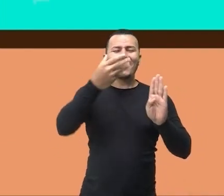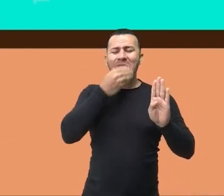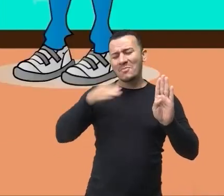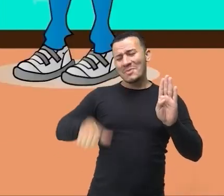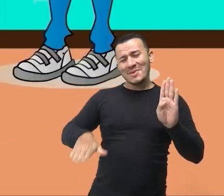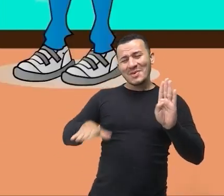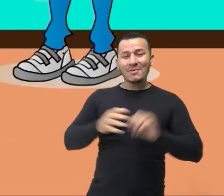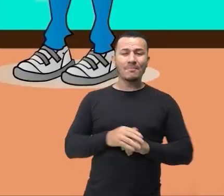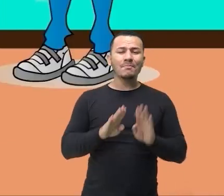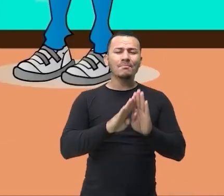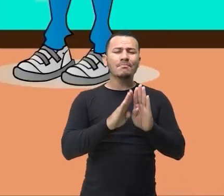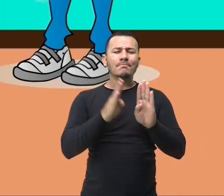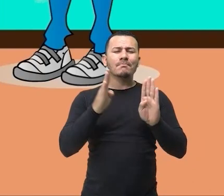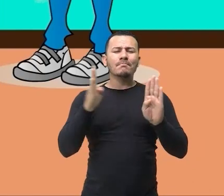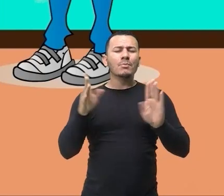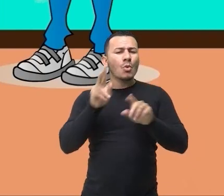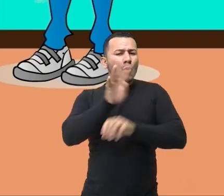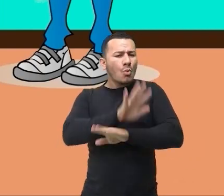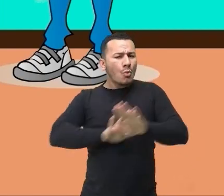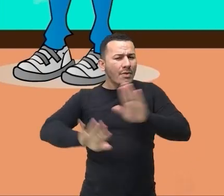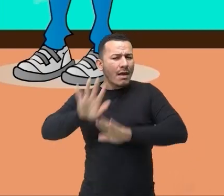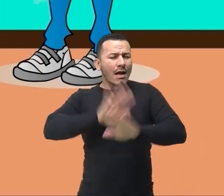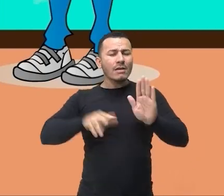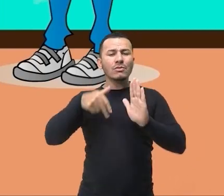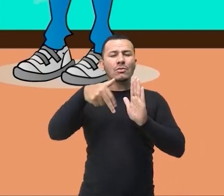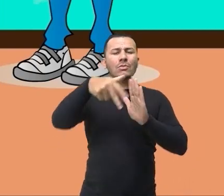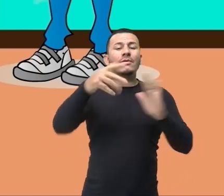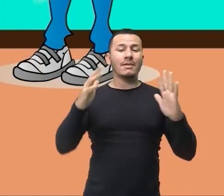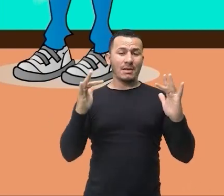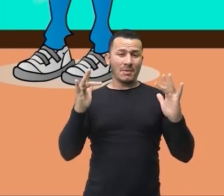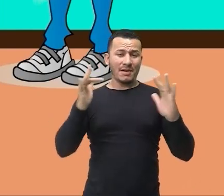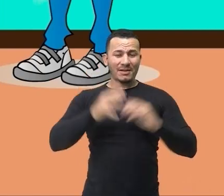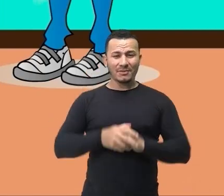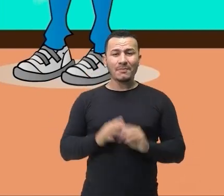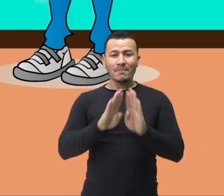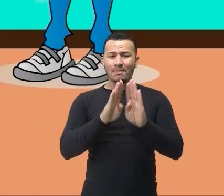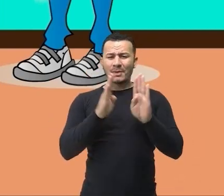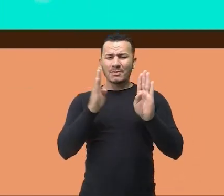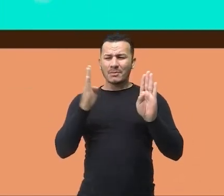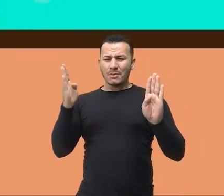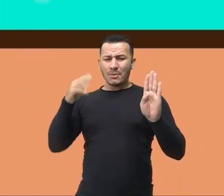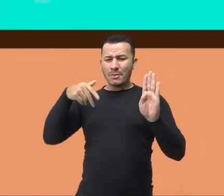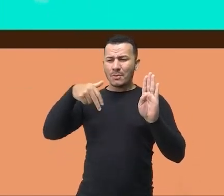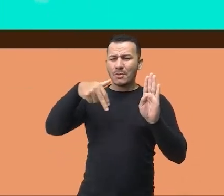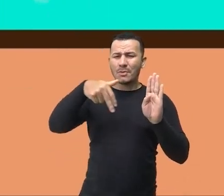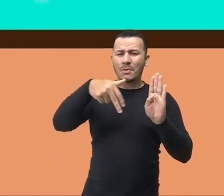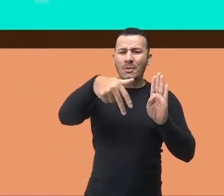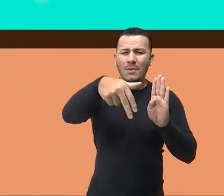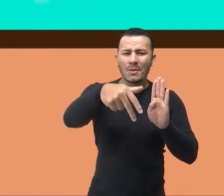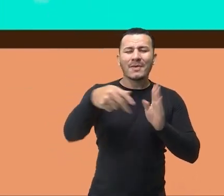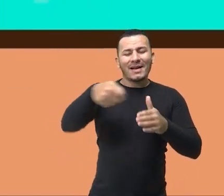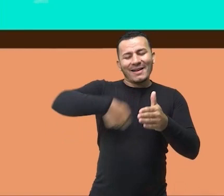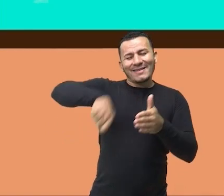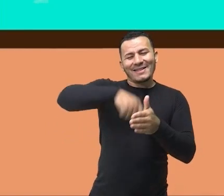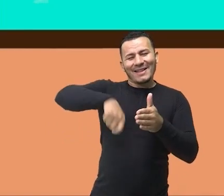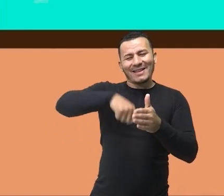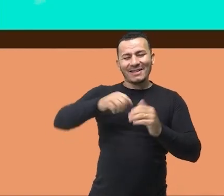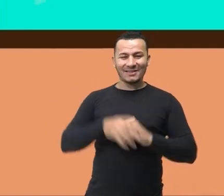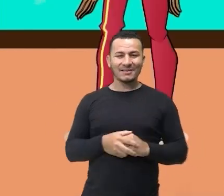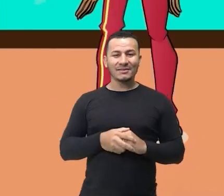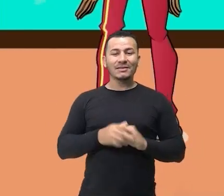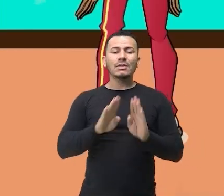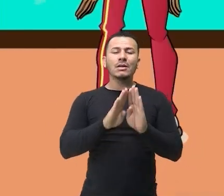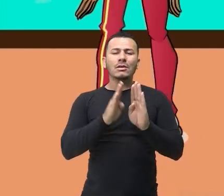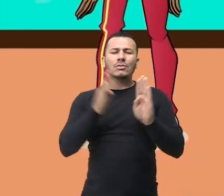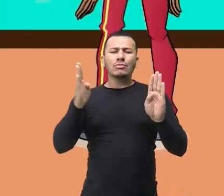menininho, eu abro bem com cuidado para passar o namorado. Eu abro bem prazenteira, para passar a cozinheira. Eu abro